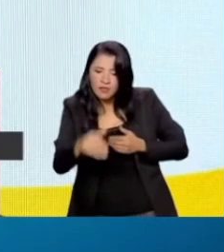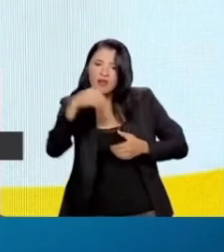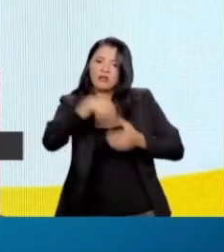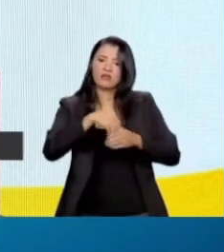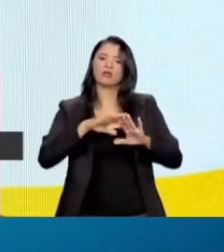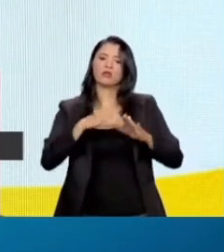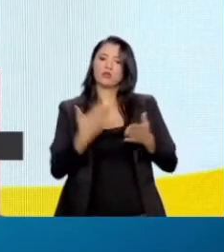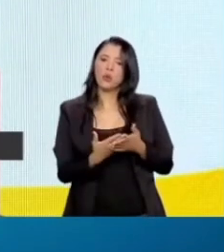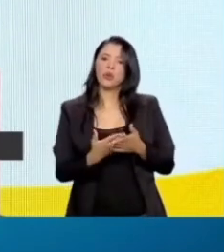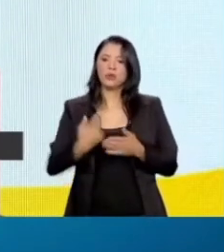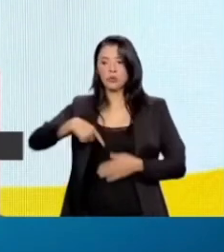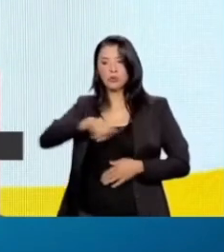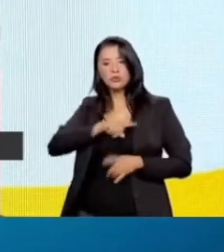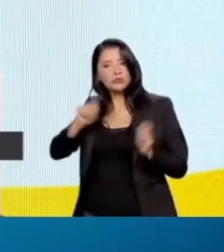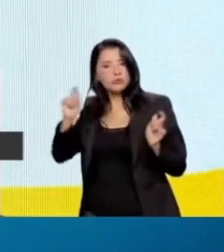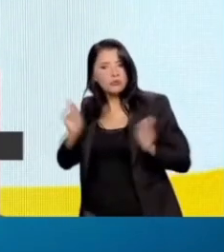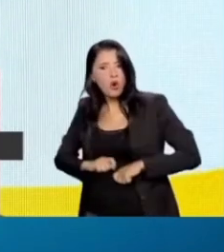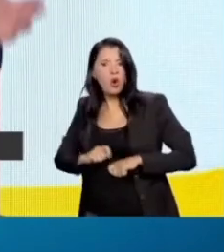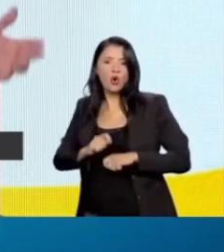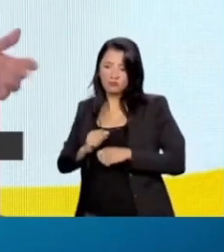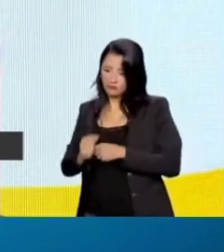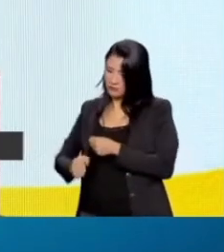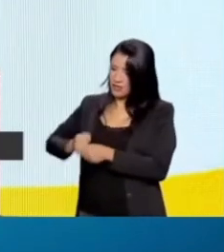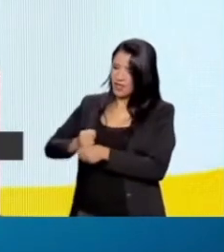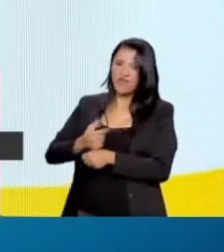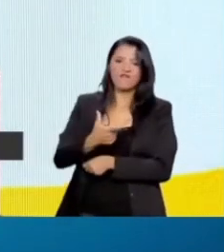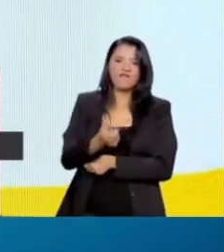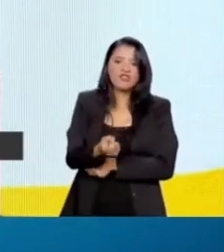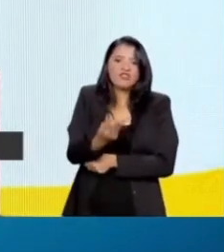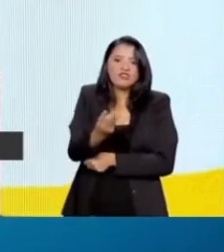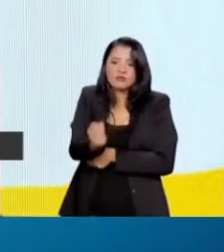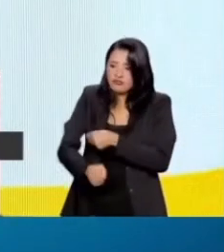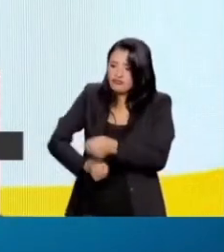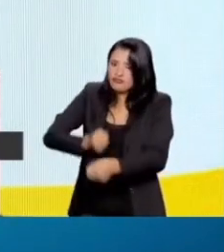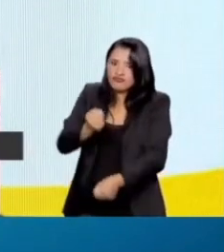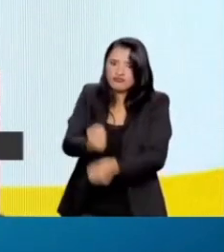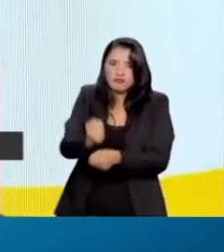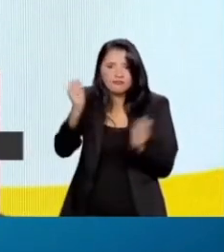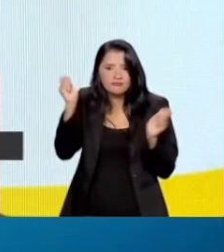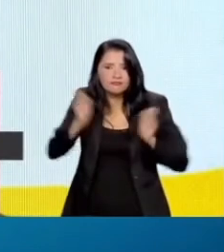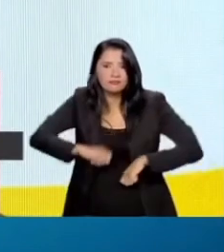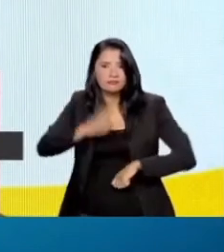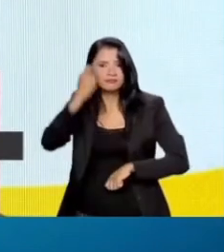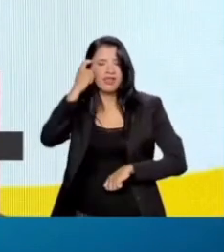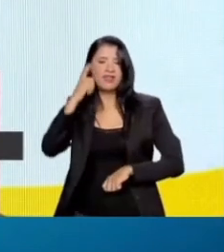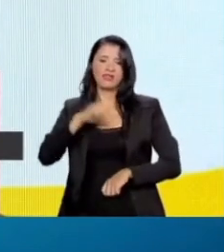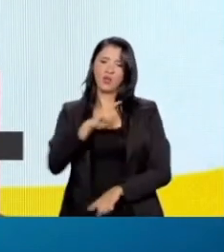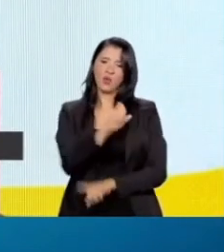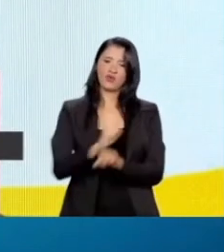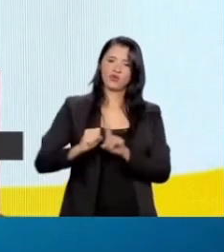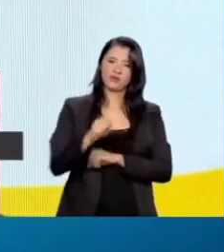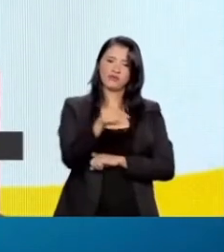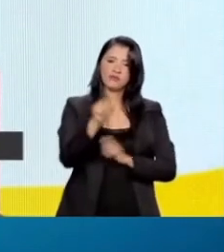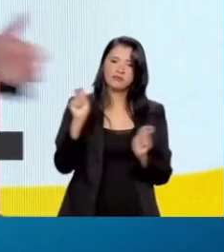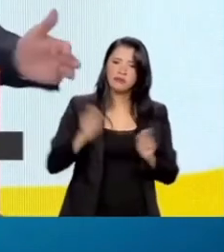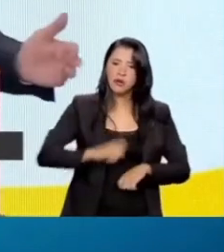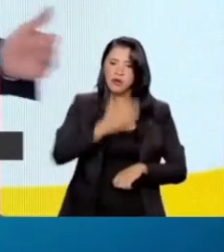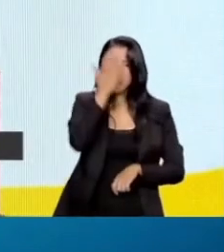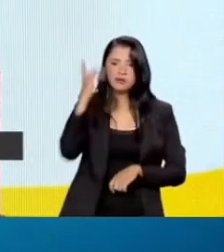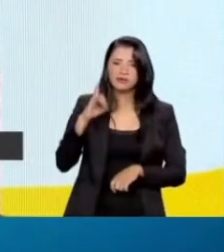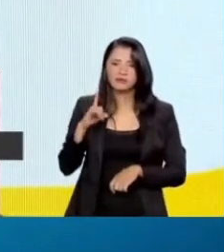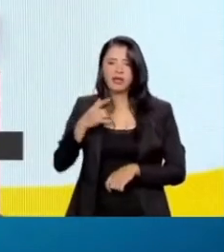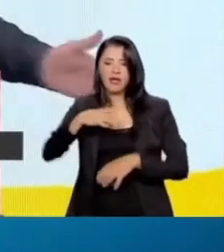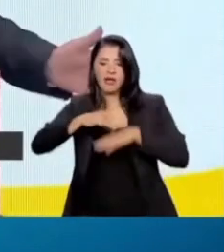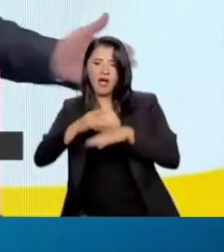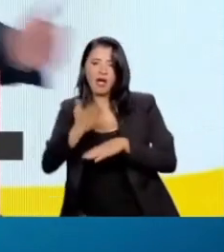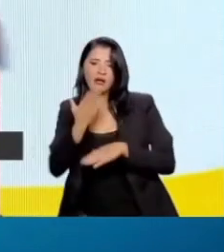da escola para que a gente possa, daqui a 20 ou 30 anos, sonhar em ter uma sociedade em que as pessoas possam comer